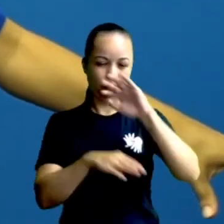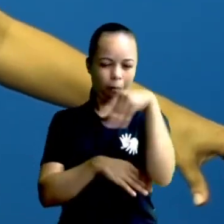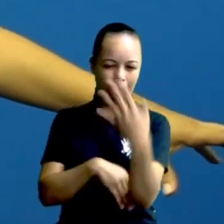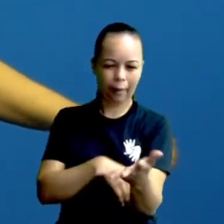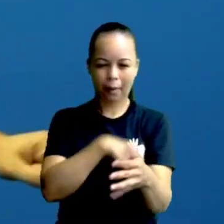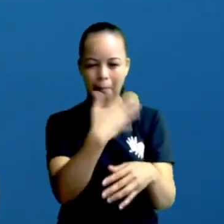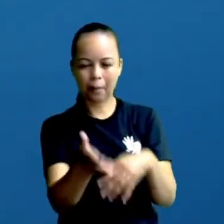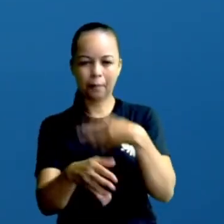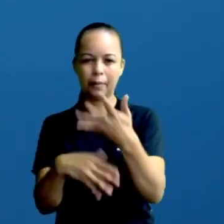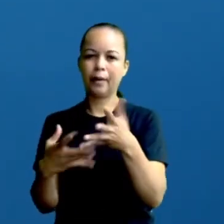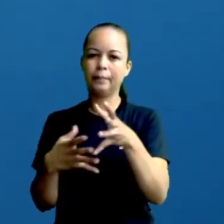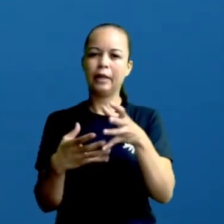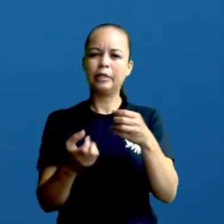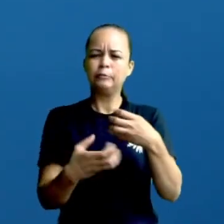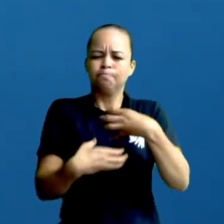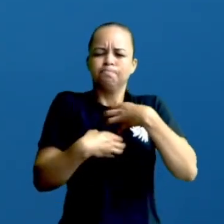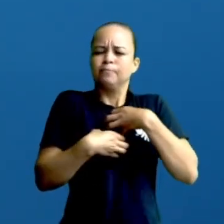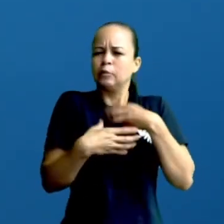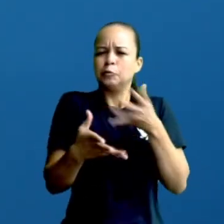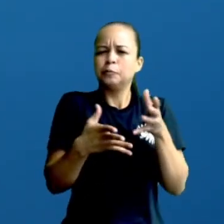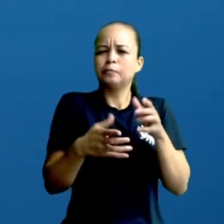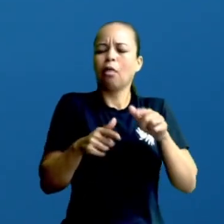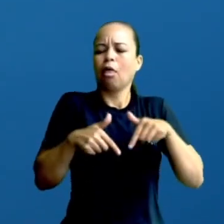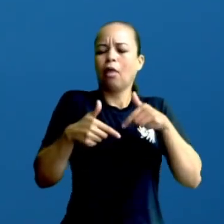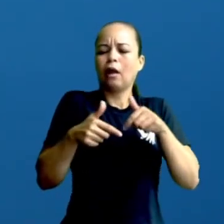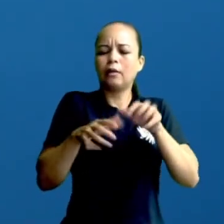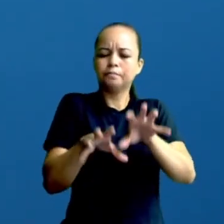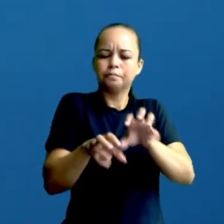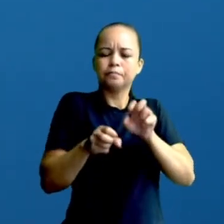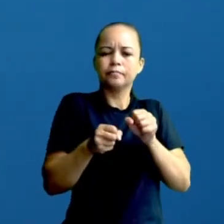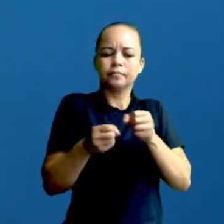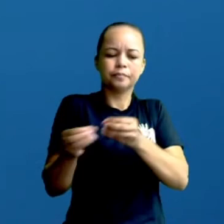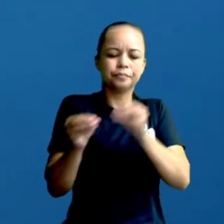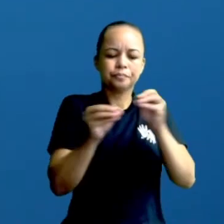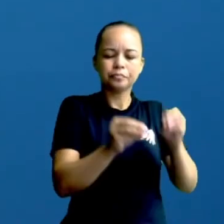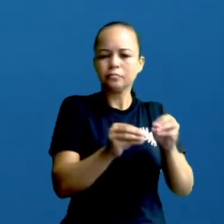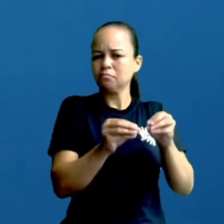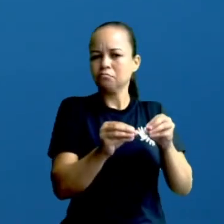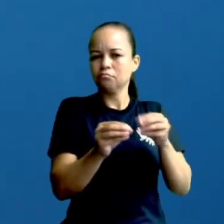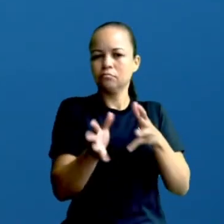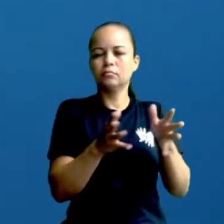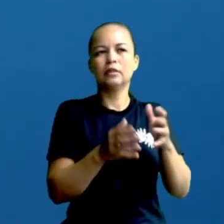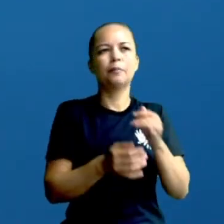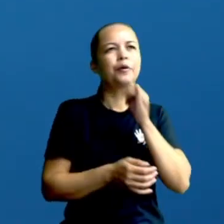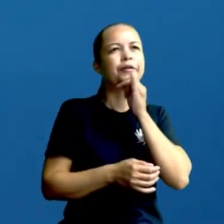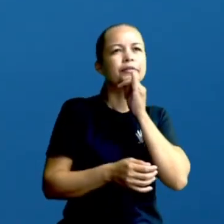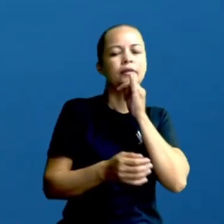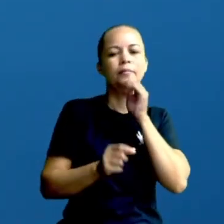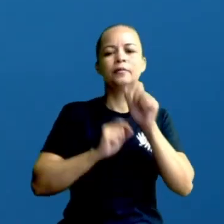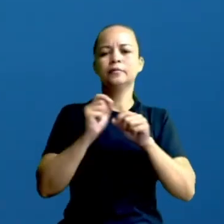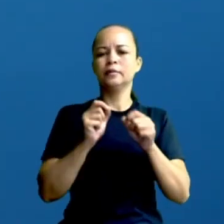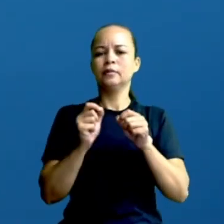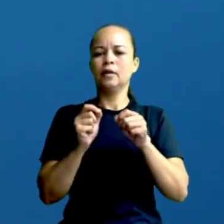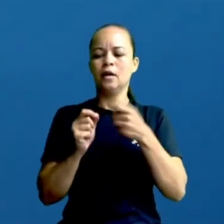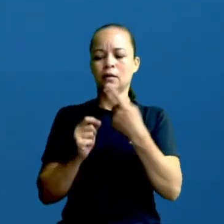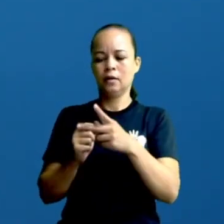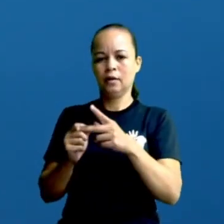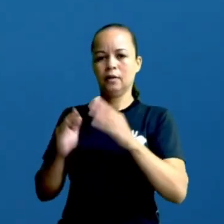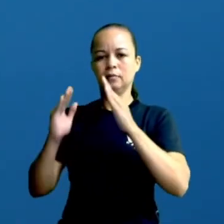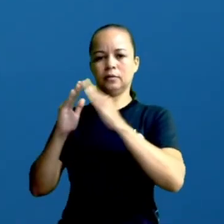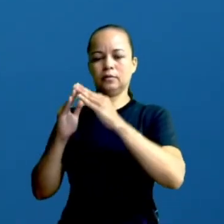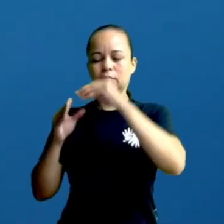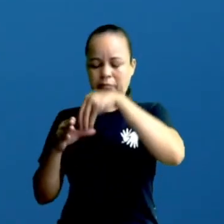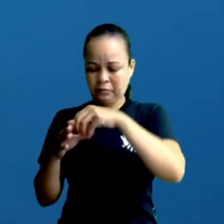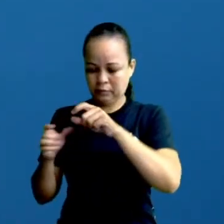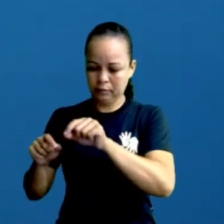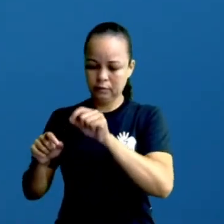ação quando a gente tira alguma coisa, né? Então, é como se a gente tira uma coisa do lugar da casa e a gente diz assim, poxa, eu estou sentindo falta de tal coisa, eu